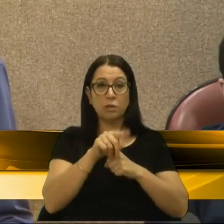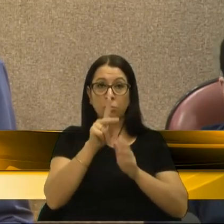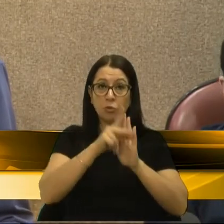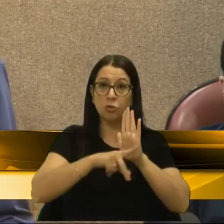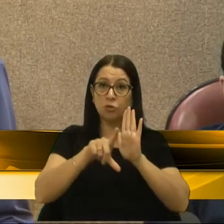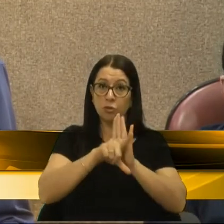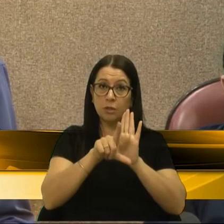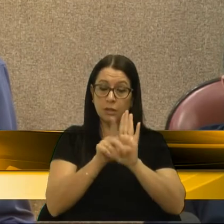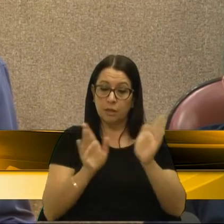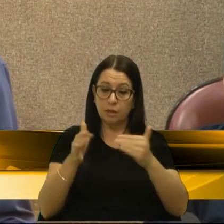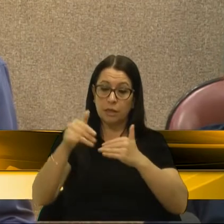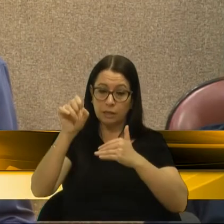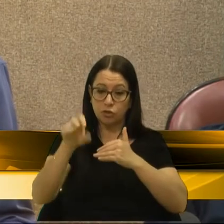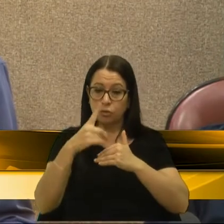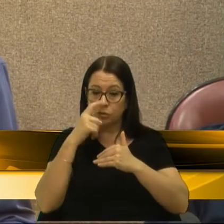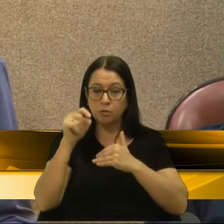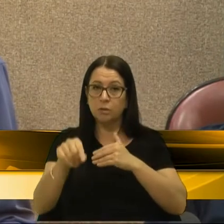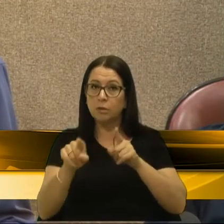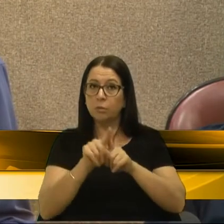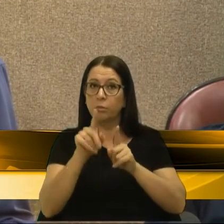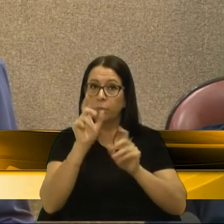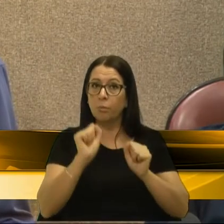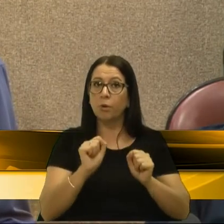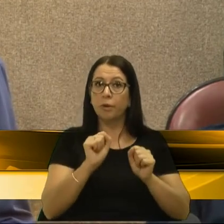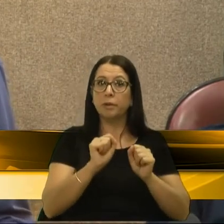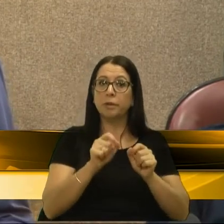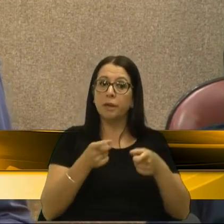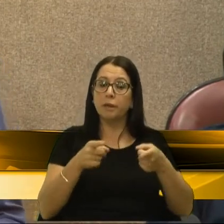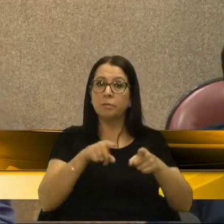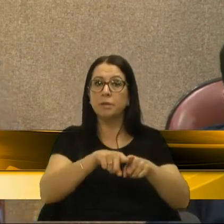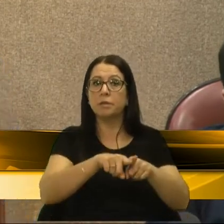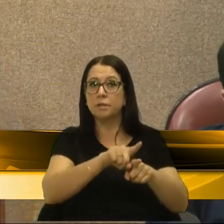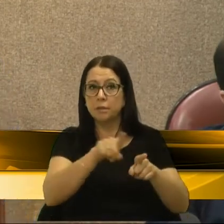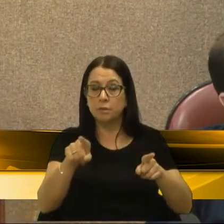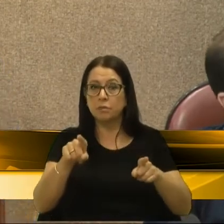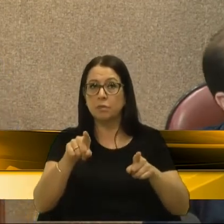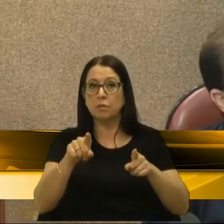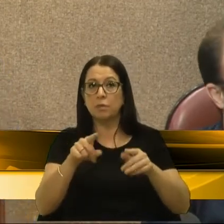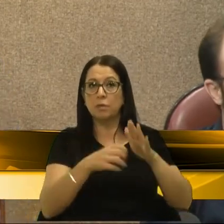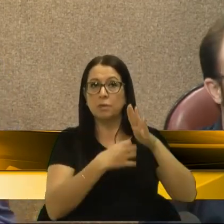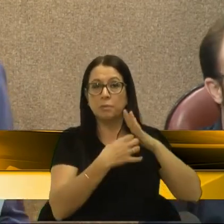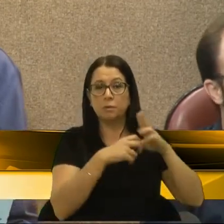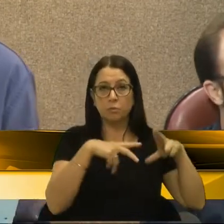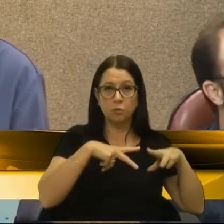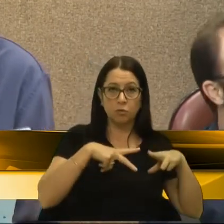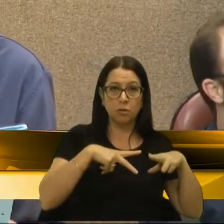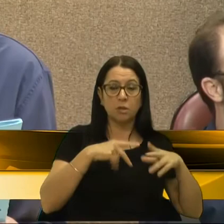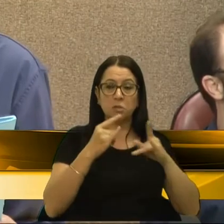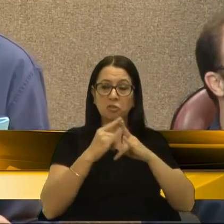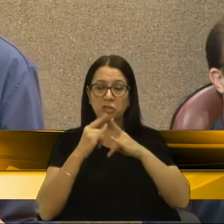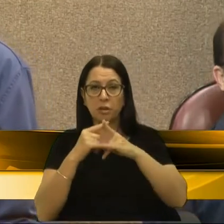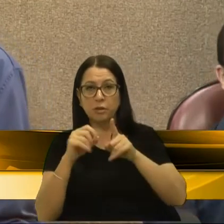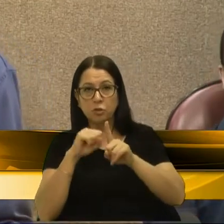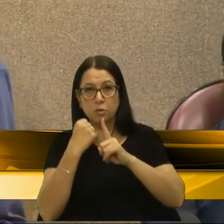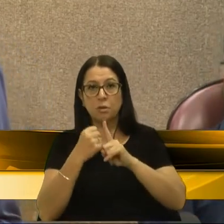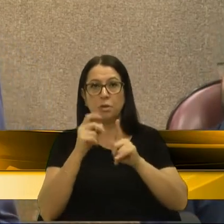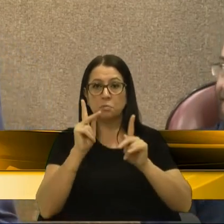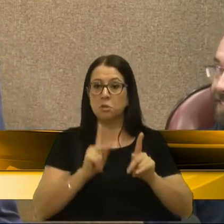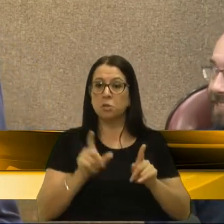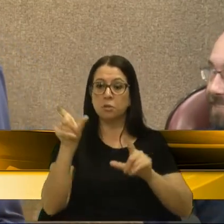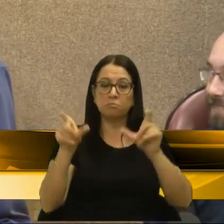lei, objetivo é permitir que o poder público estabeleça parcerias com empresas privadas, entidades sociais ou pessoas